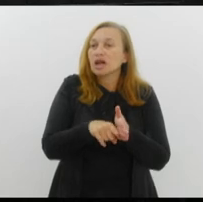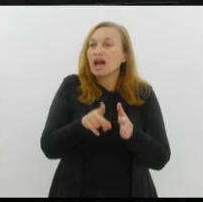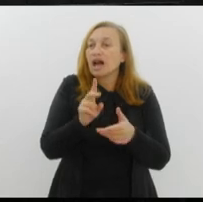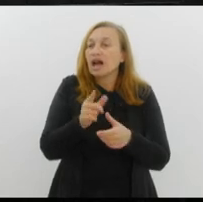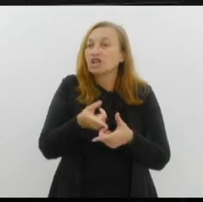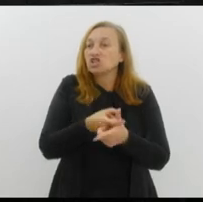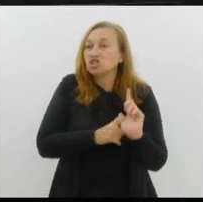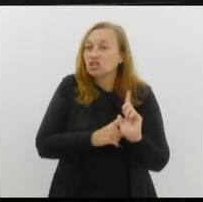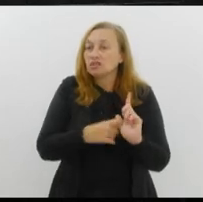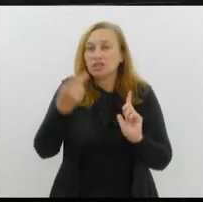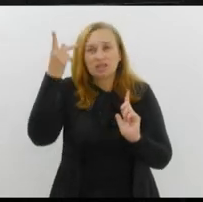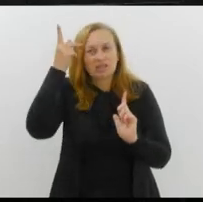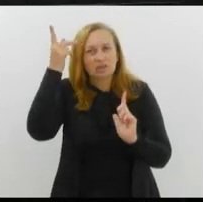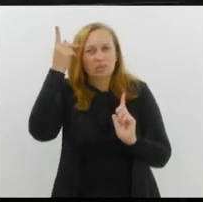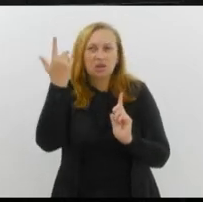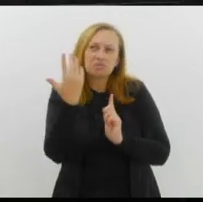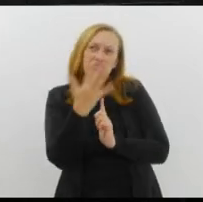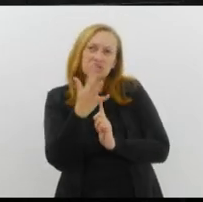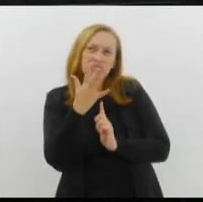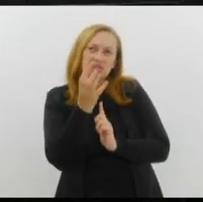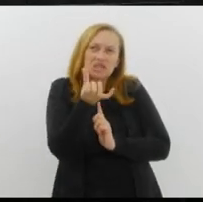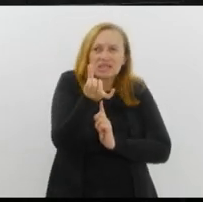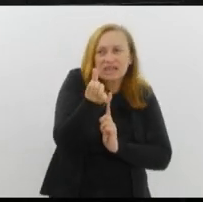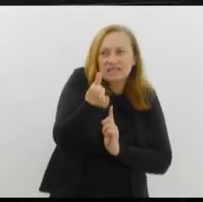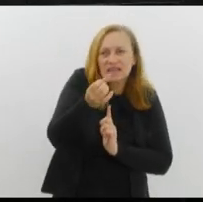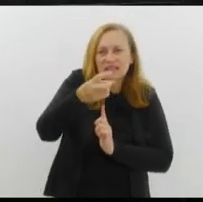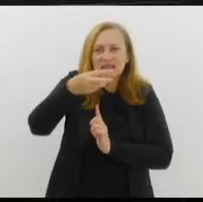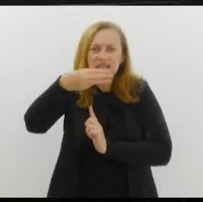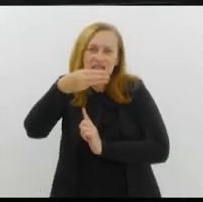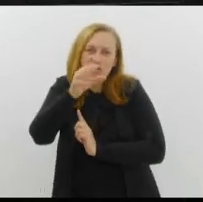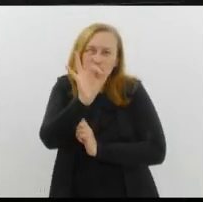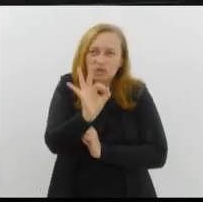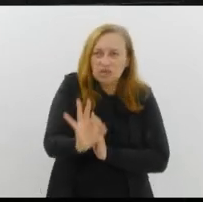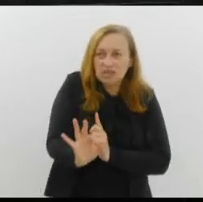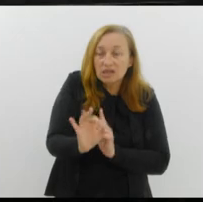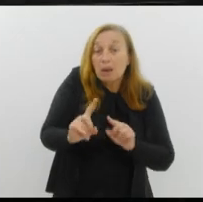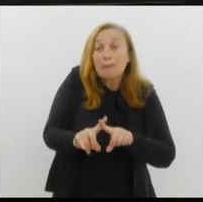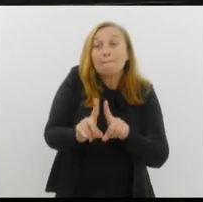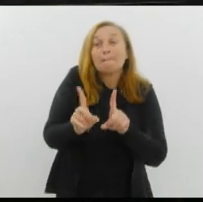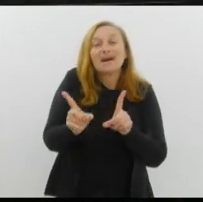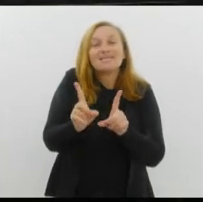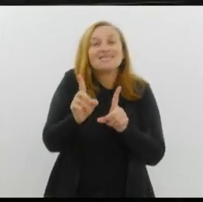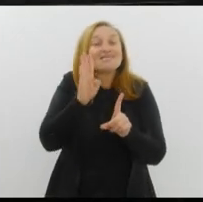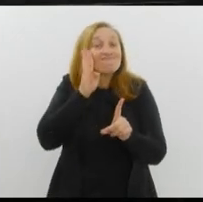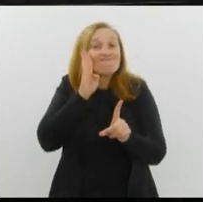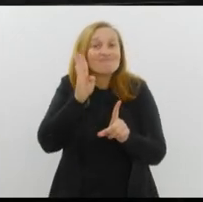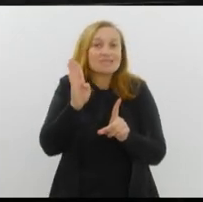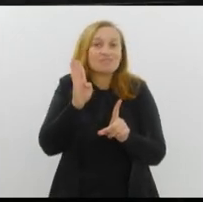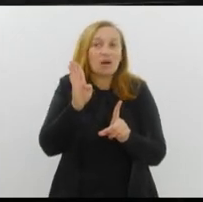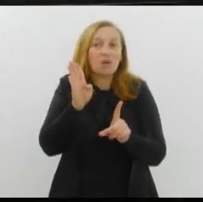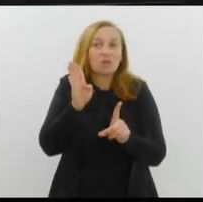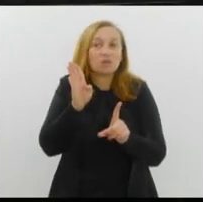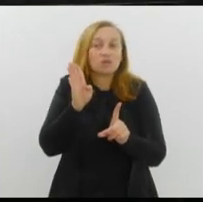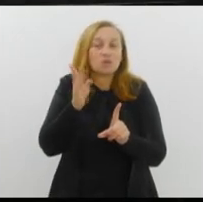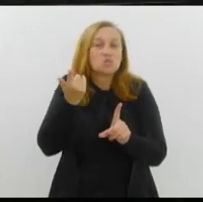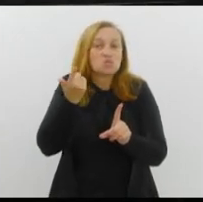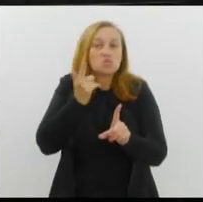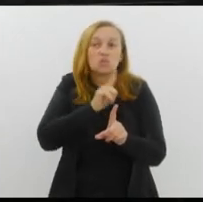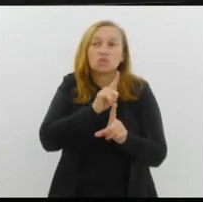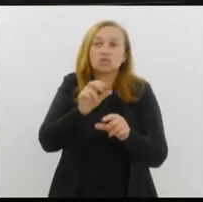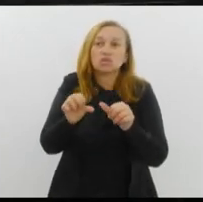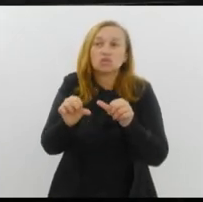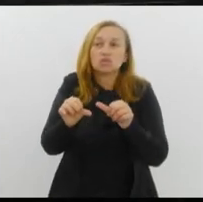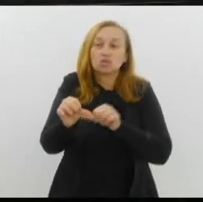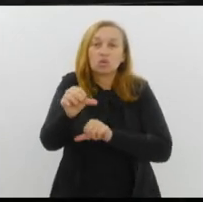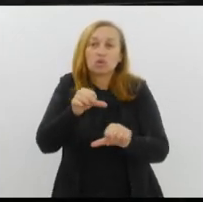Paulo em aproximadamente 63%, mas que principalmente conseguiu trocar